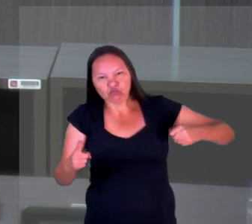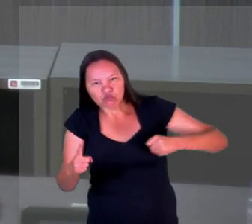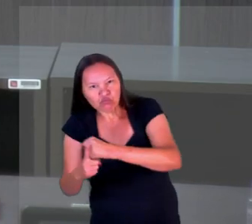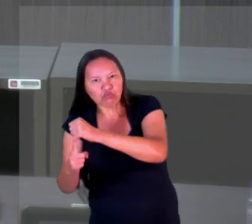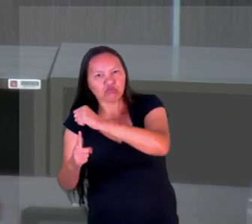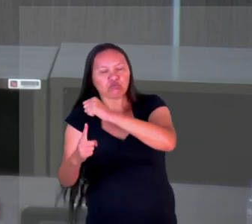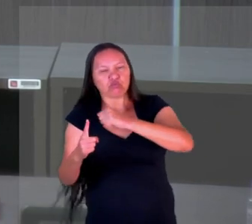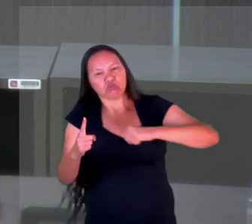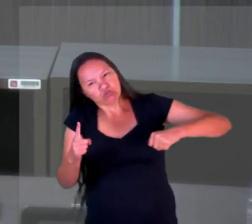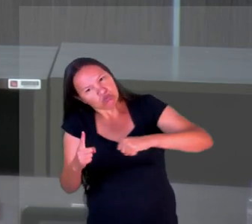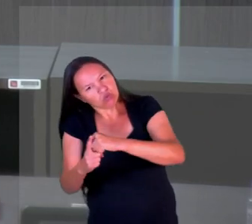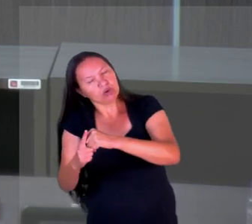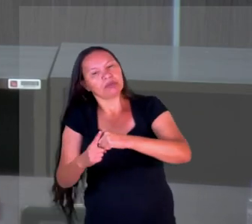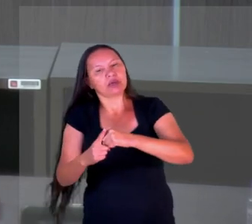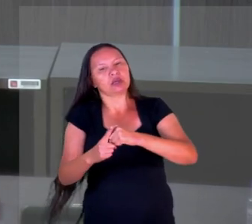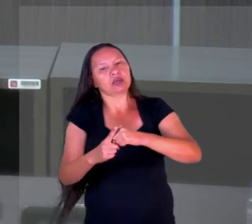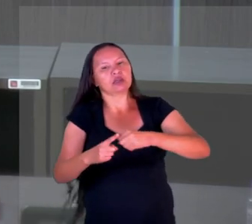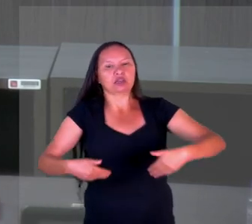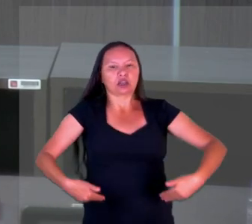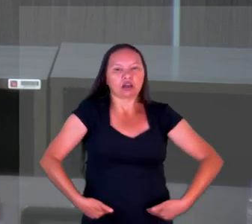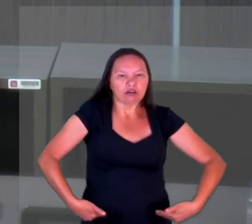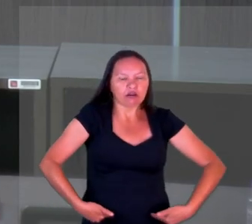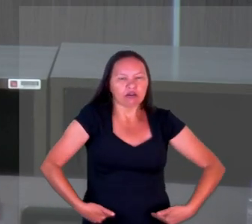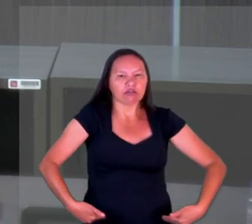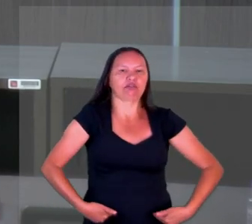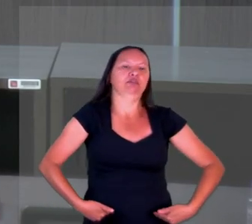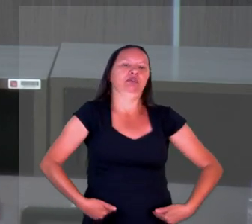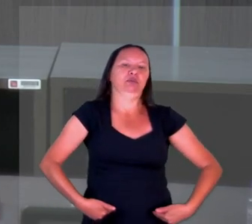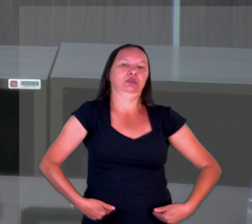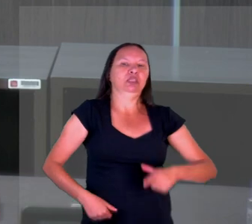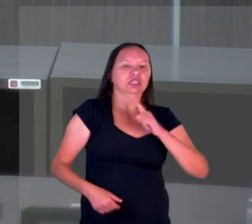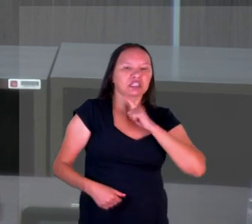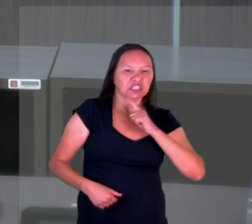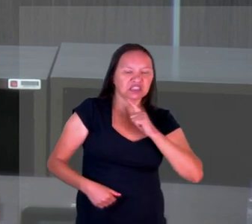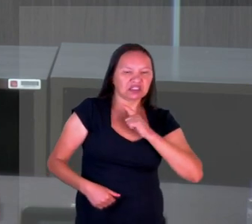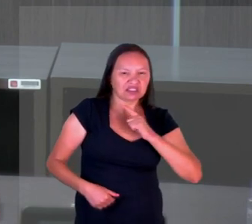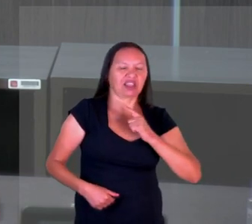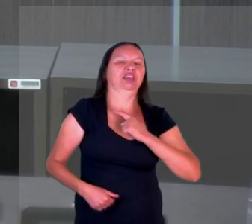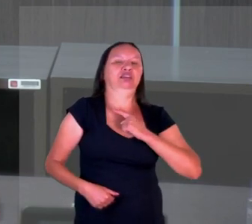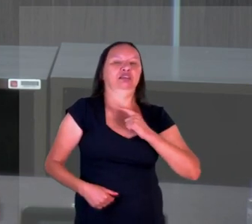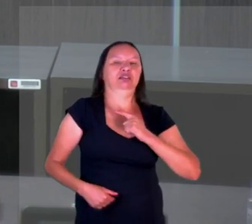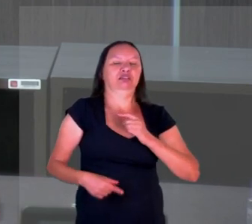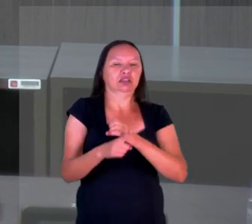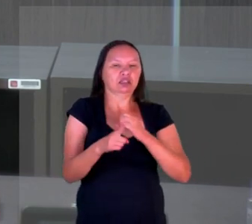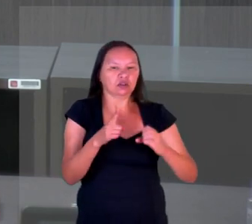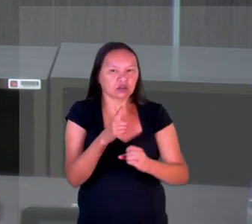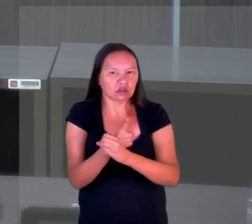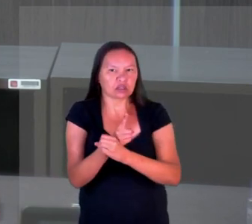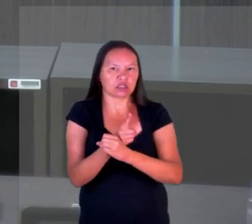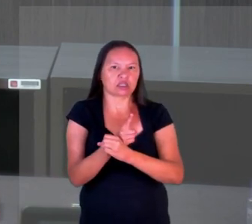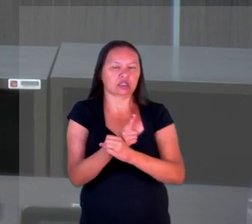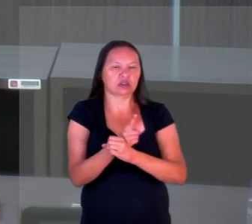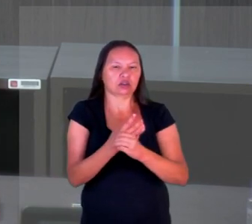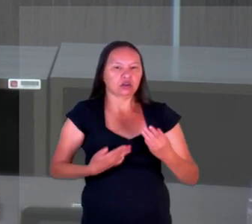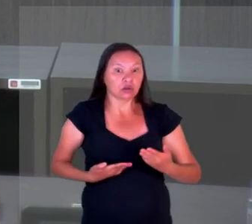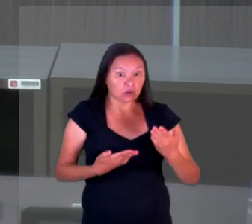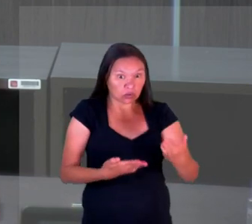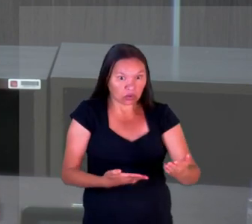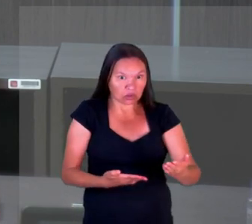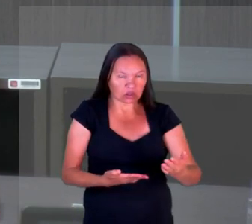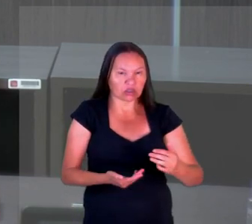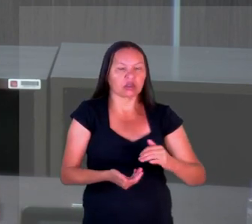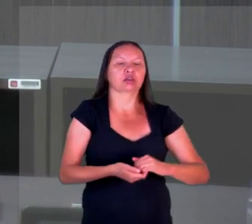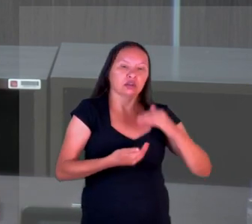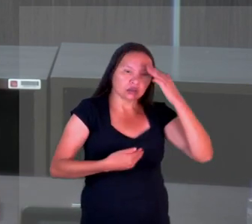eficaz à fome que assola a nossa nação então com essas palavras me coloco à disposição Saúdo a iniciativa